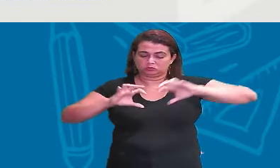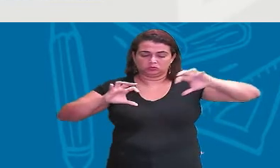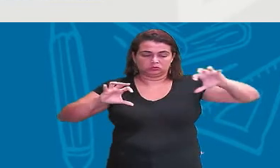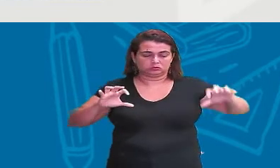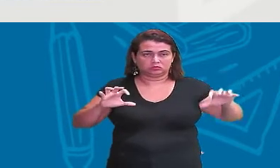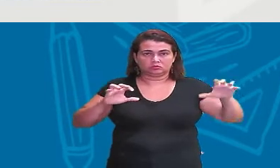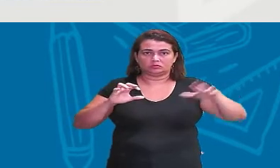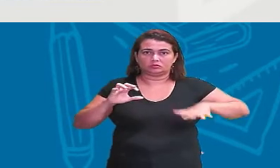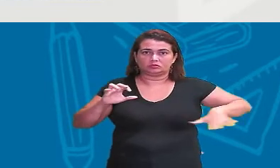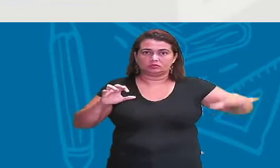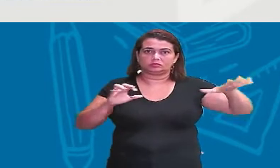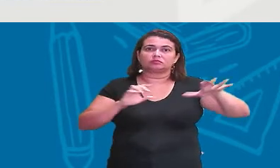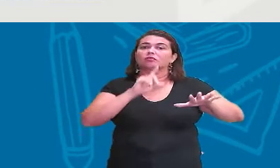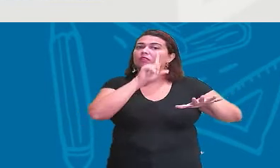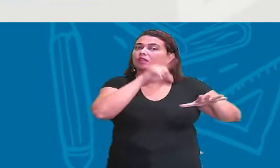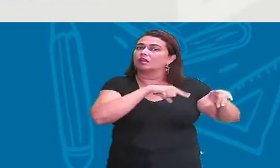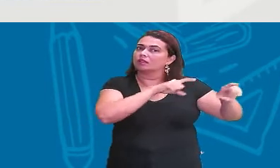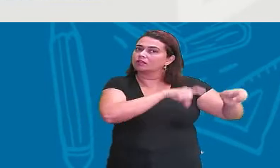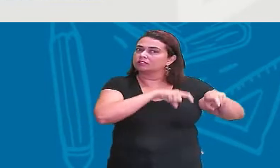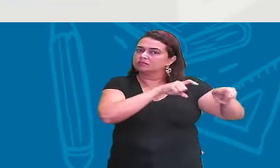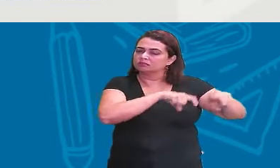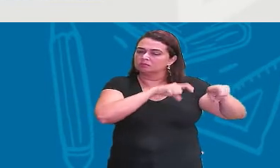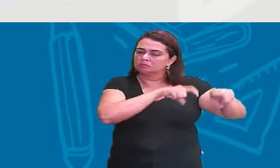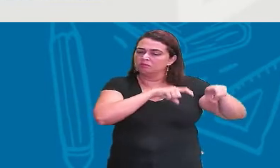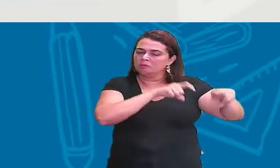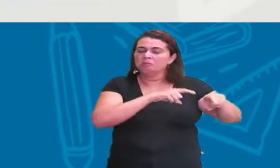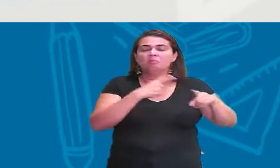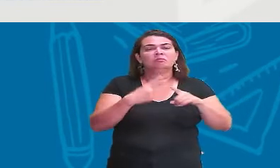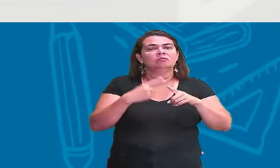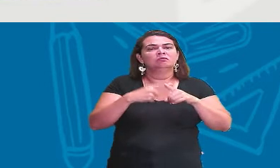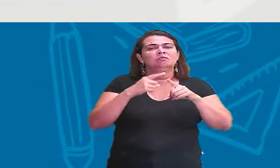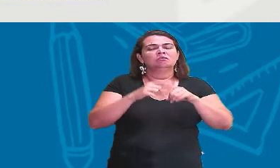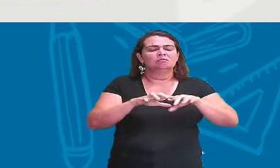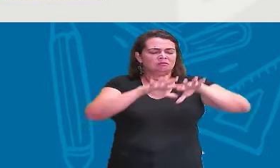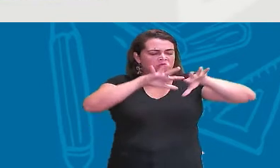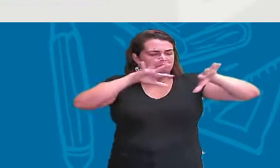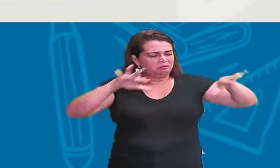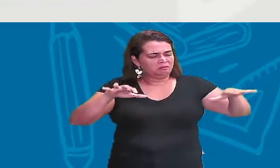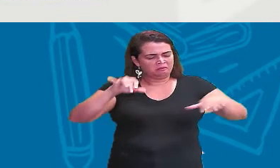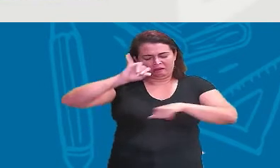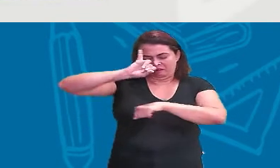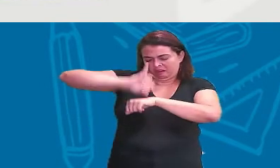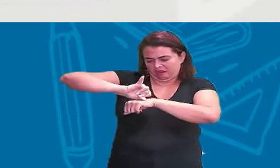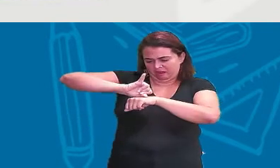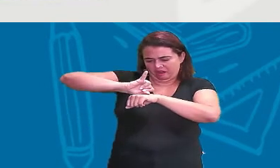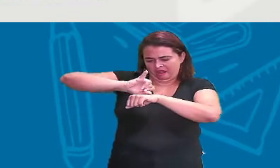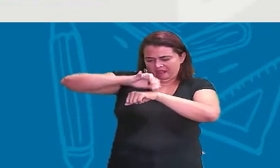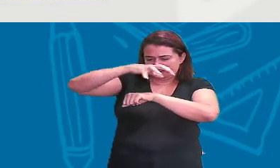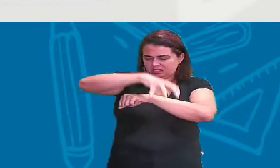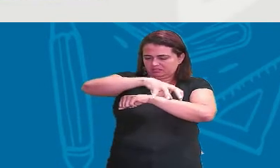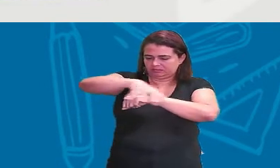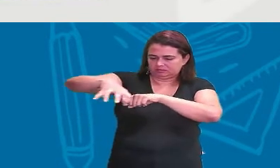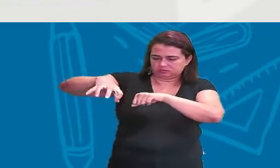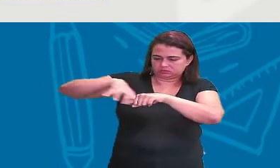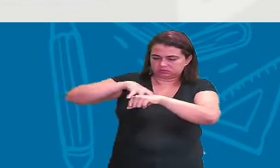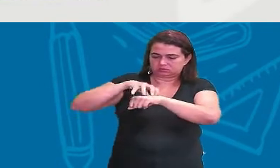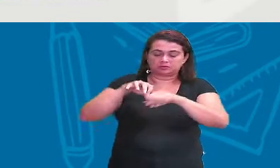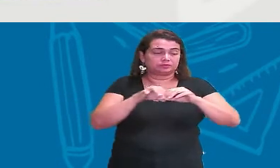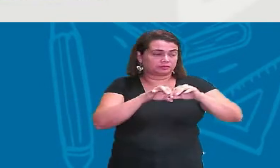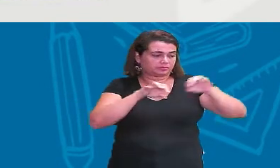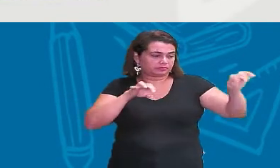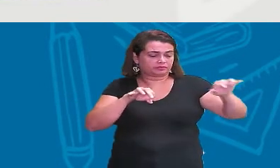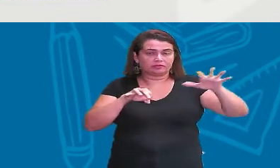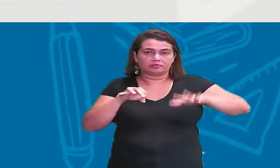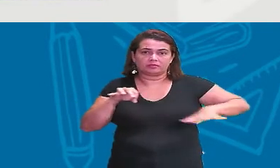a gente chama de zona rural, porque ela fica afastada do perímetro urbano, fica afastada